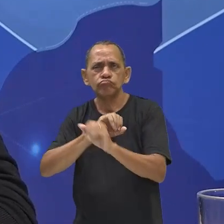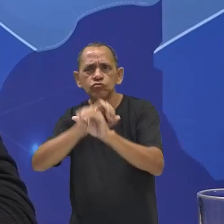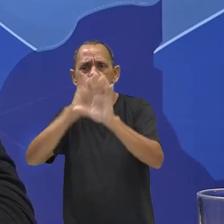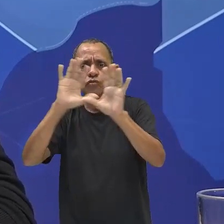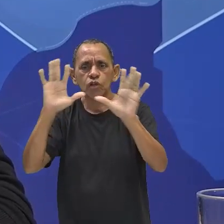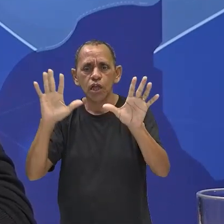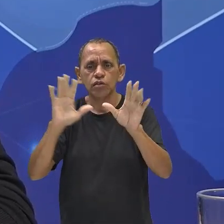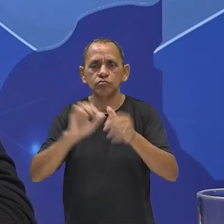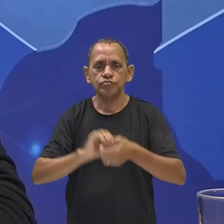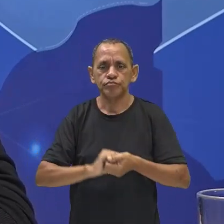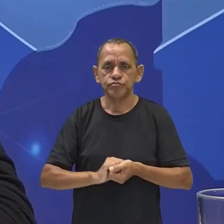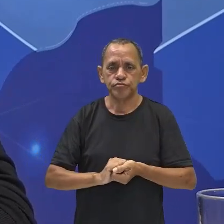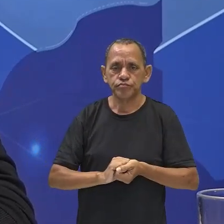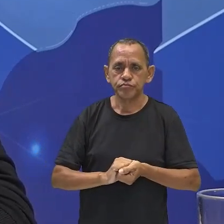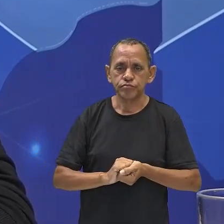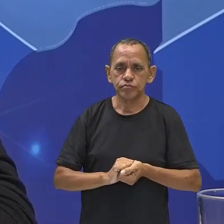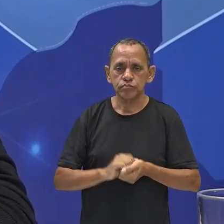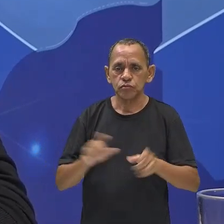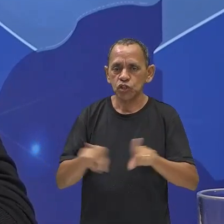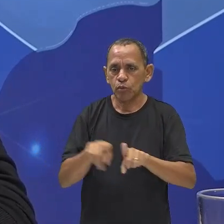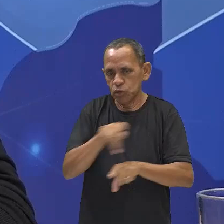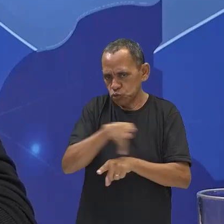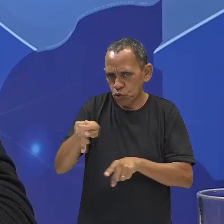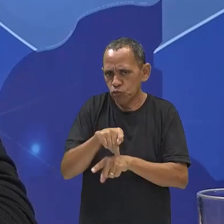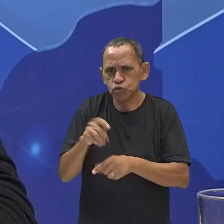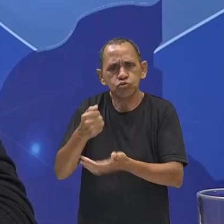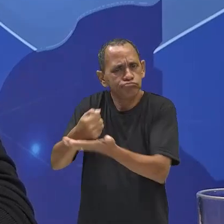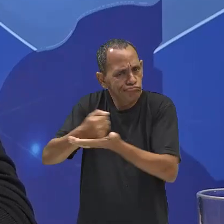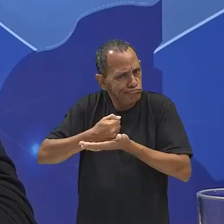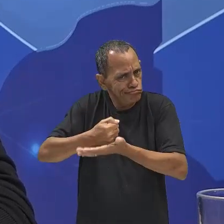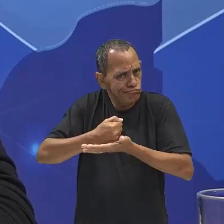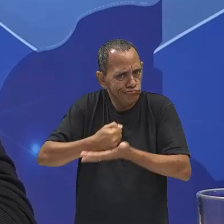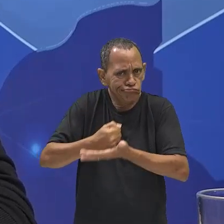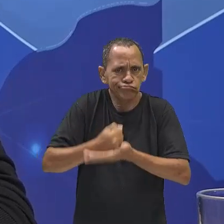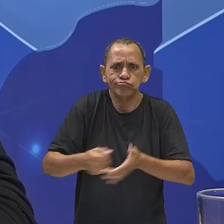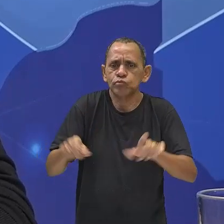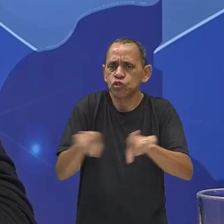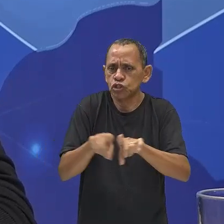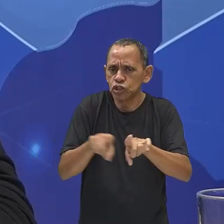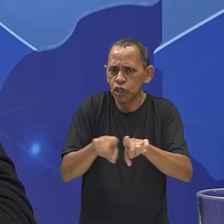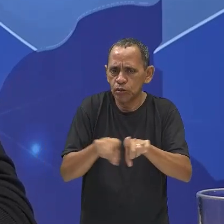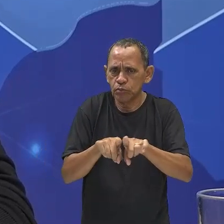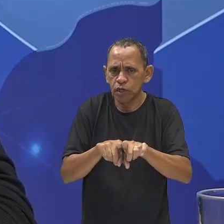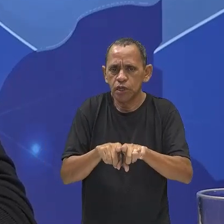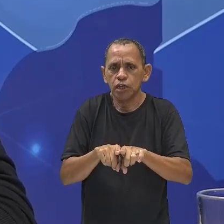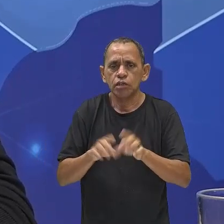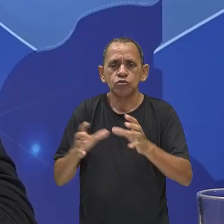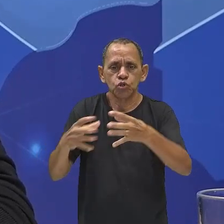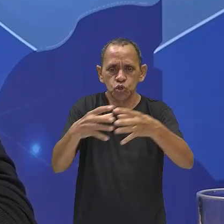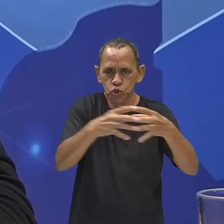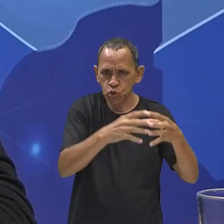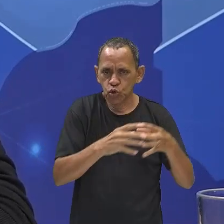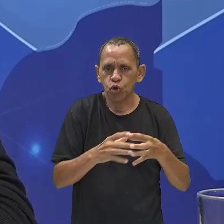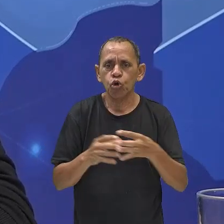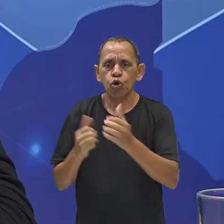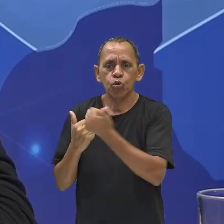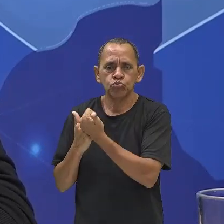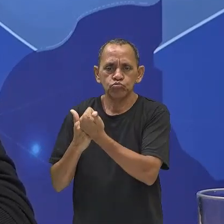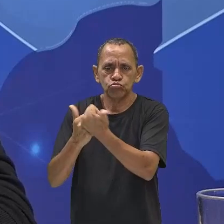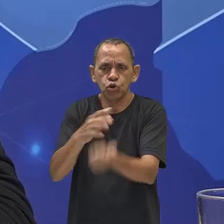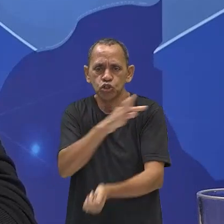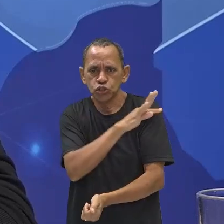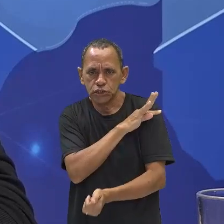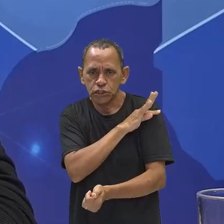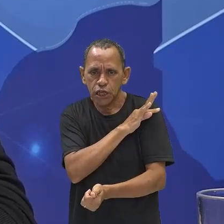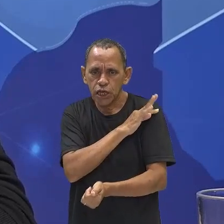Então, a esses professores que nos ajudaram bastante em 2023, eu quero deixar aqui em nome da equipe do suporte de atendimento,